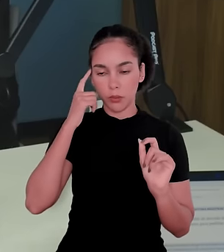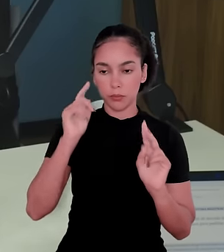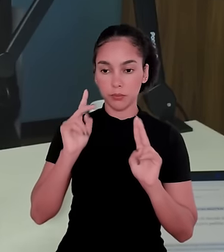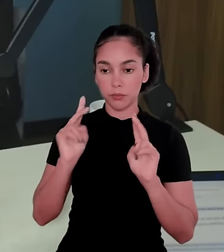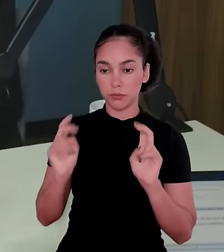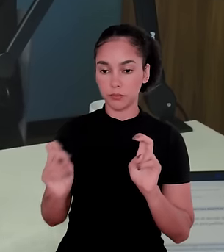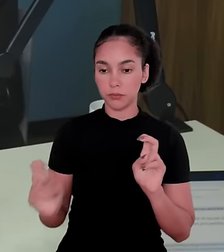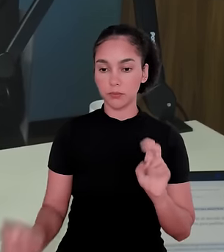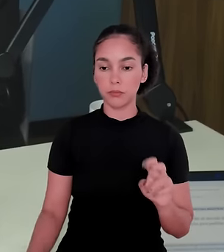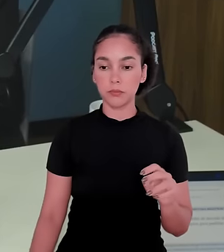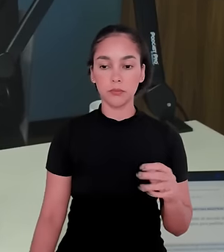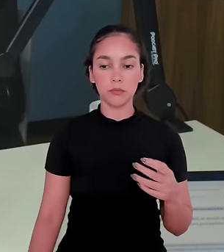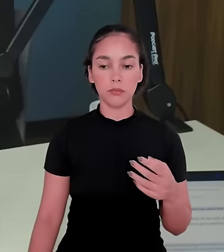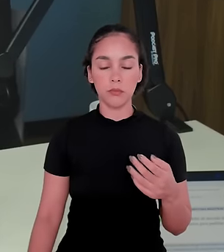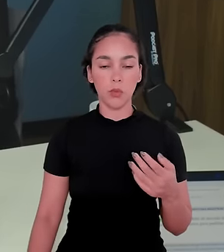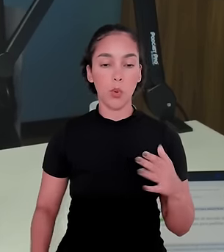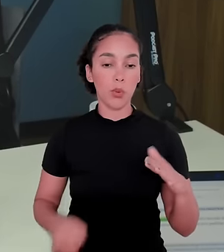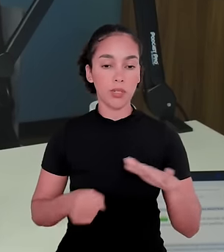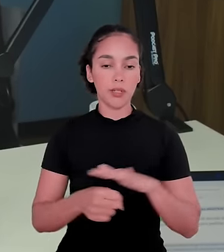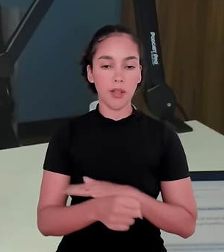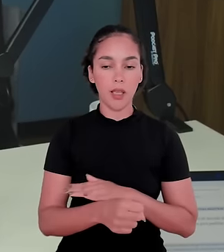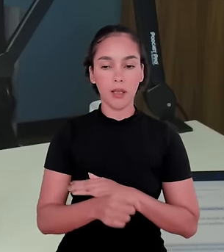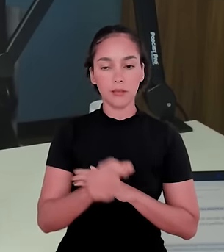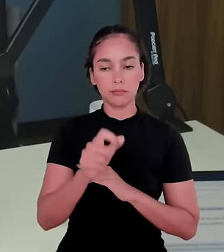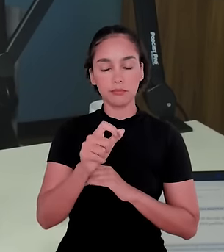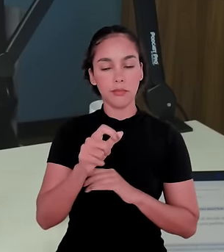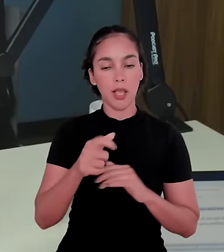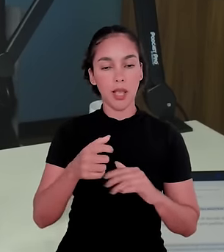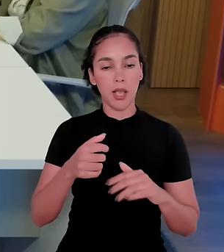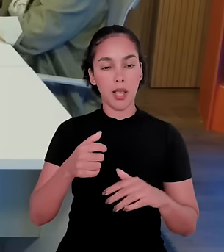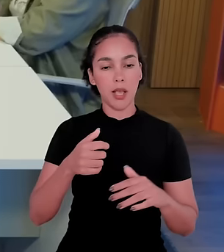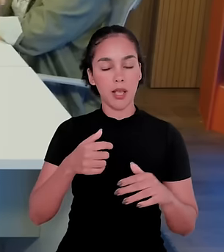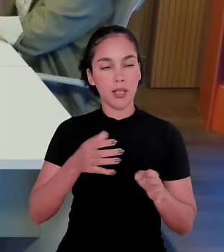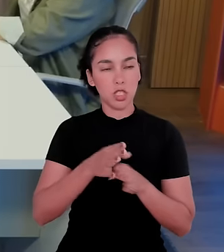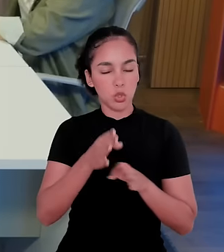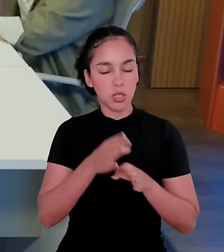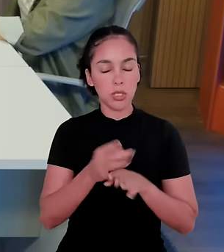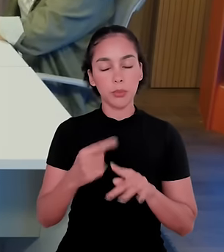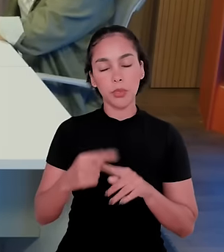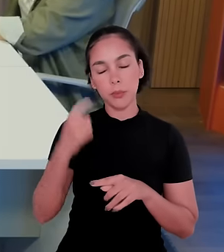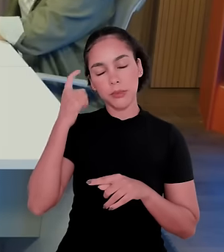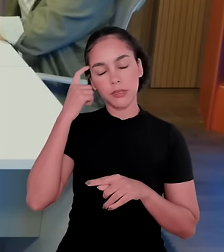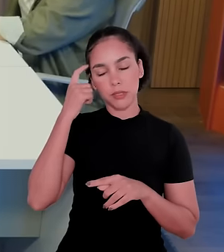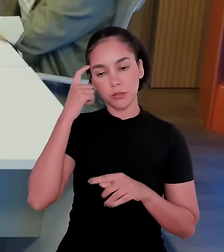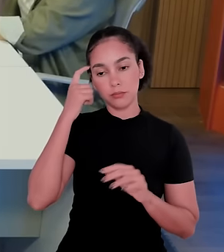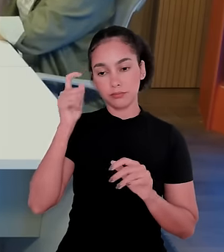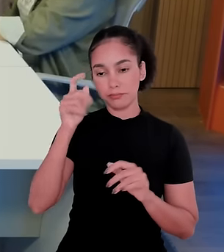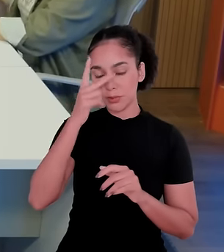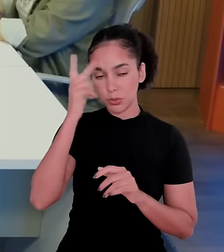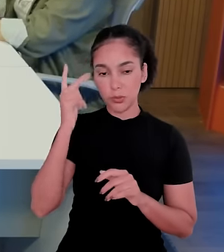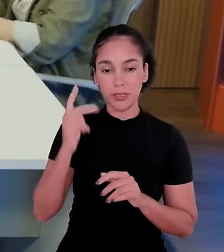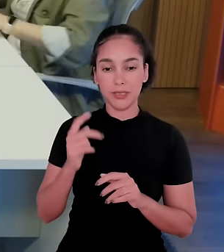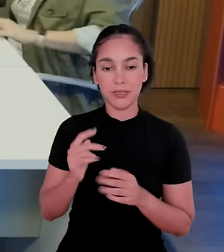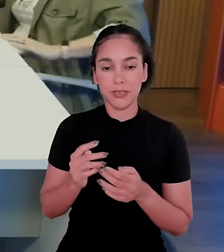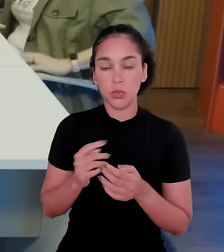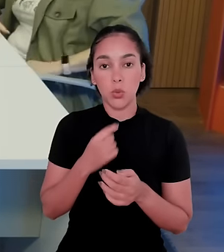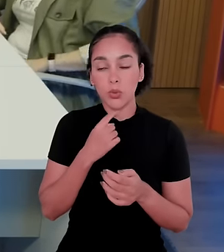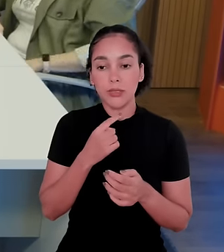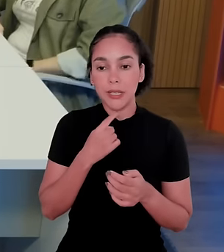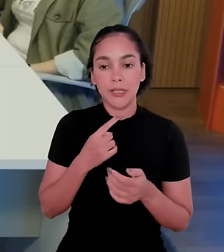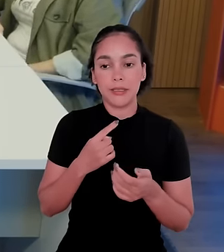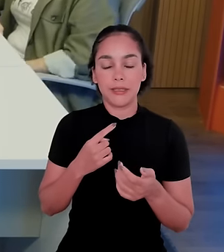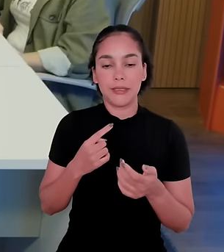da da da de contratar essa Assessoria porque eu fico pensando será que quem não é tão tecnológico Ah eu